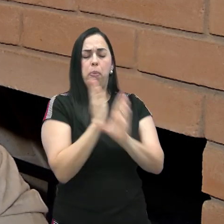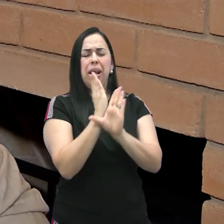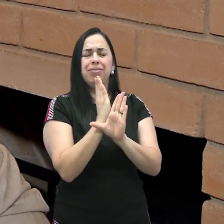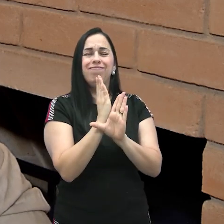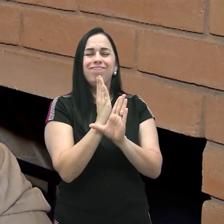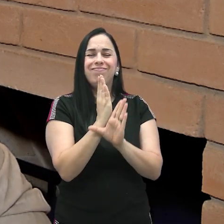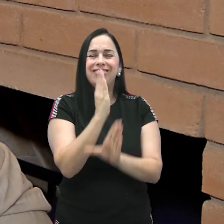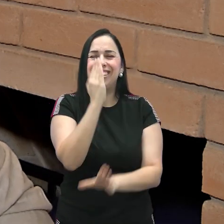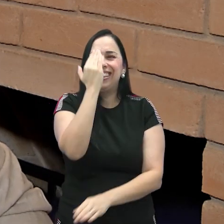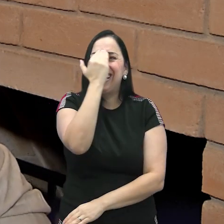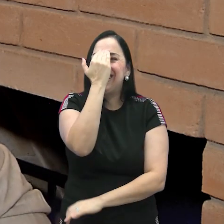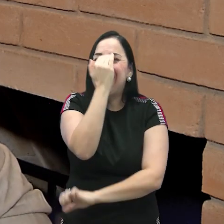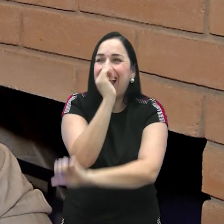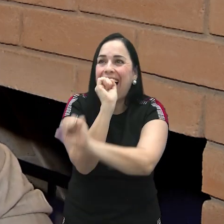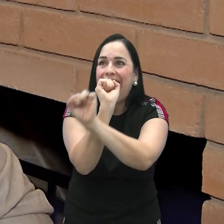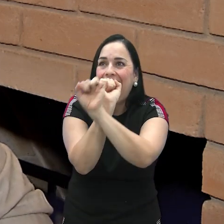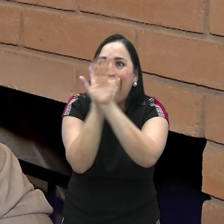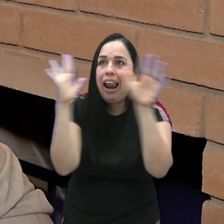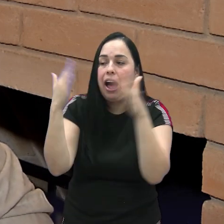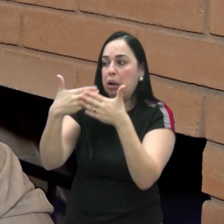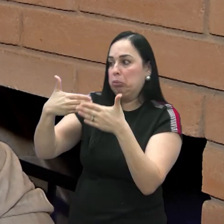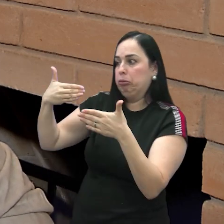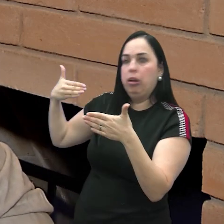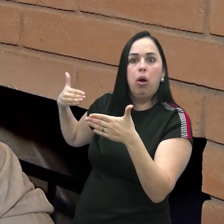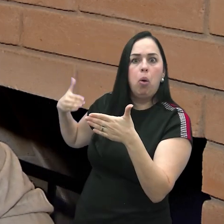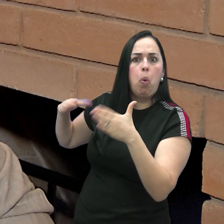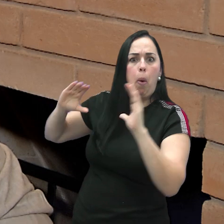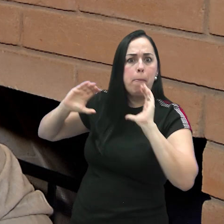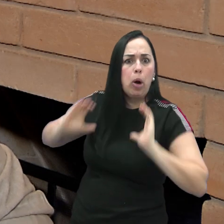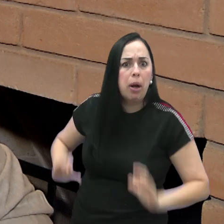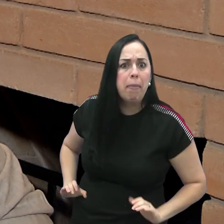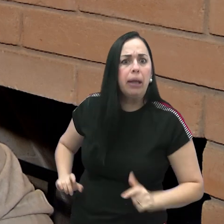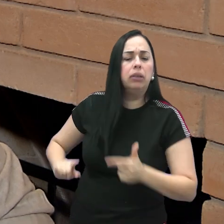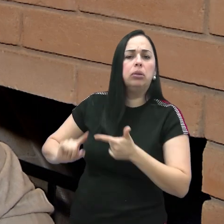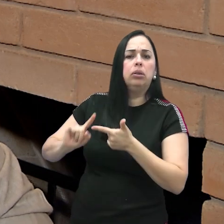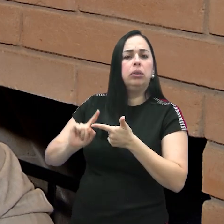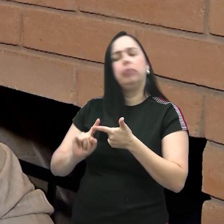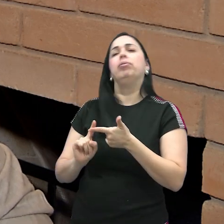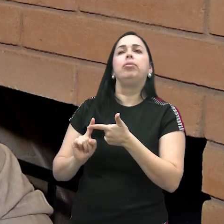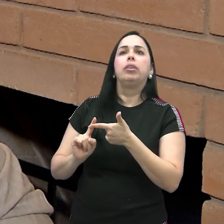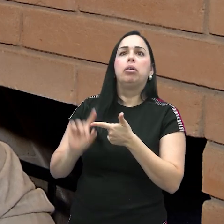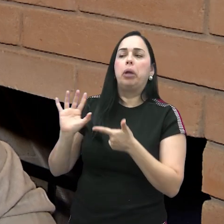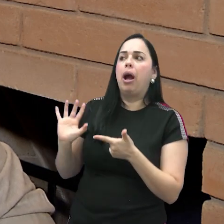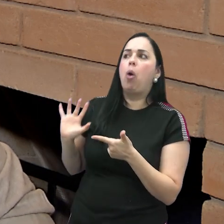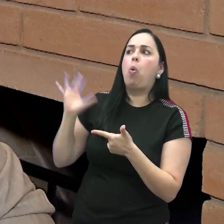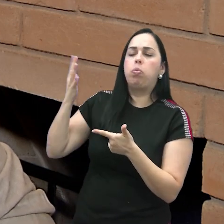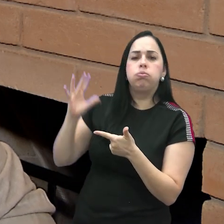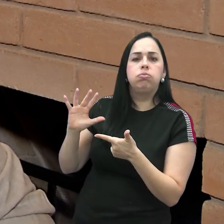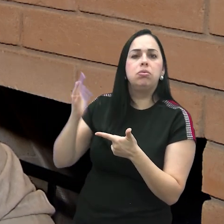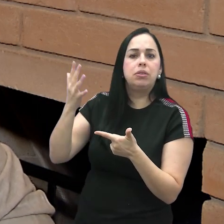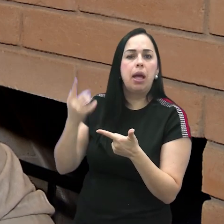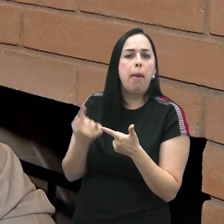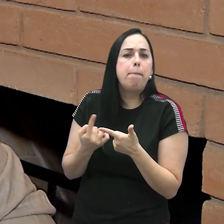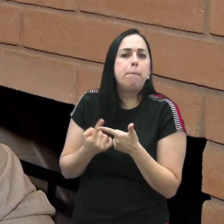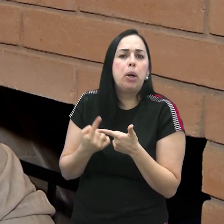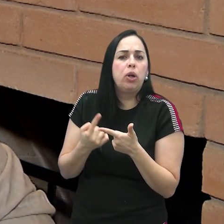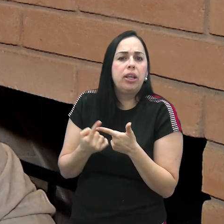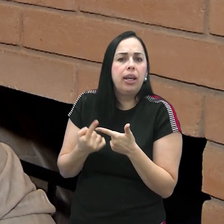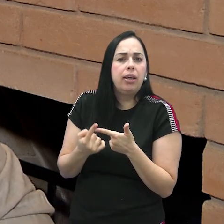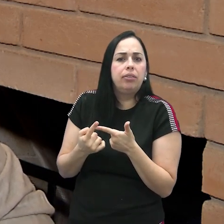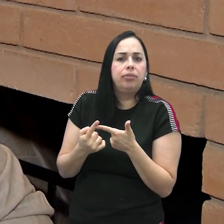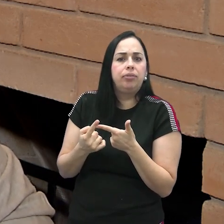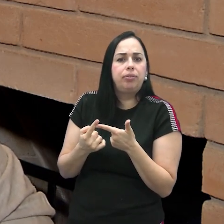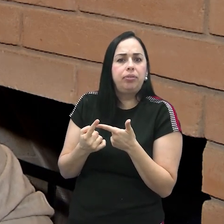consegui entender comportamentos da infância, entender situações nas quais eu passei e